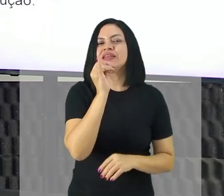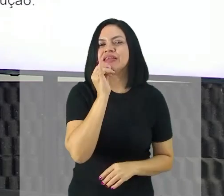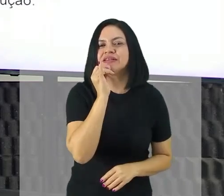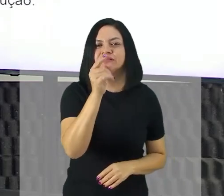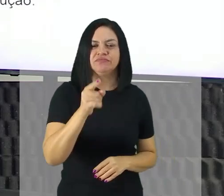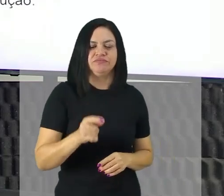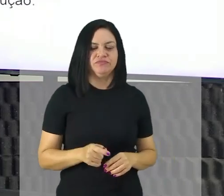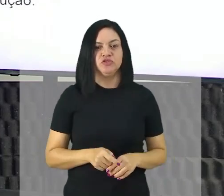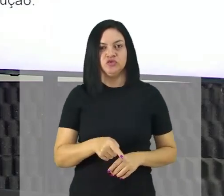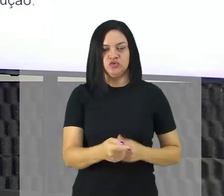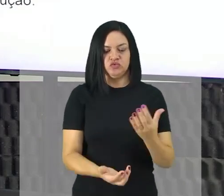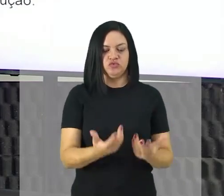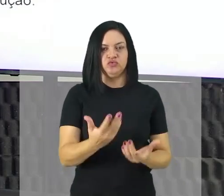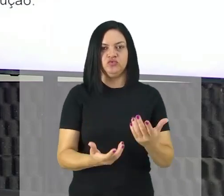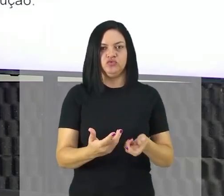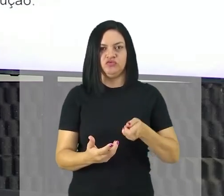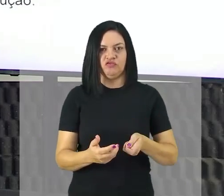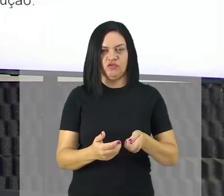água